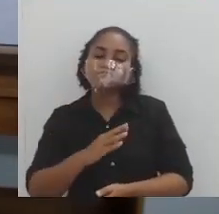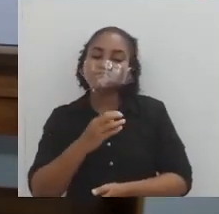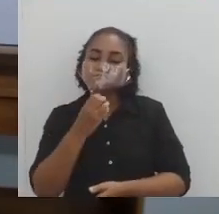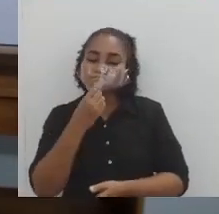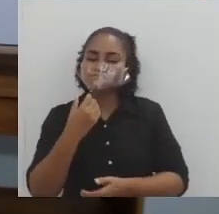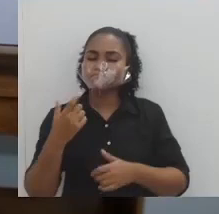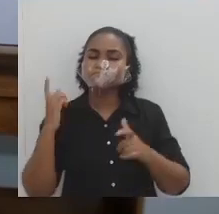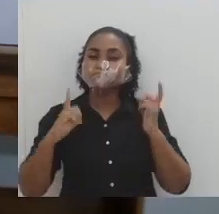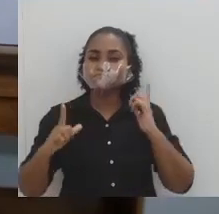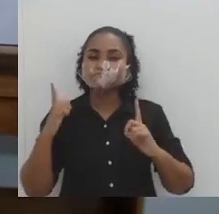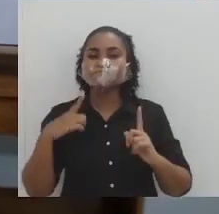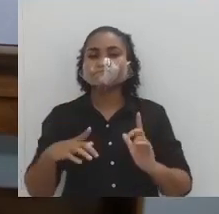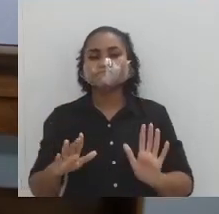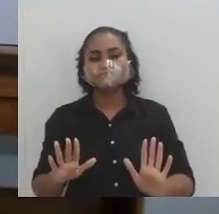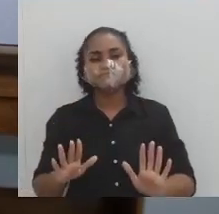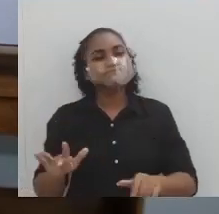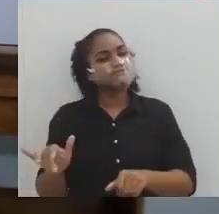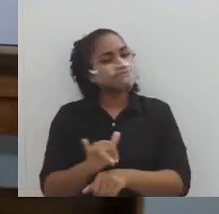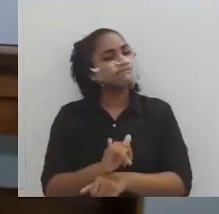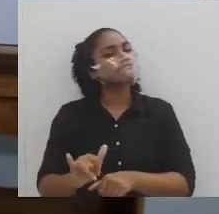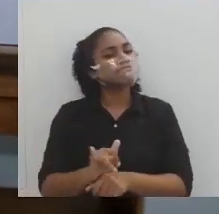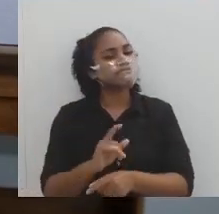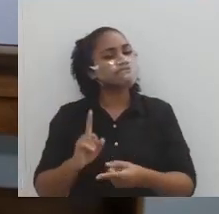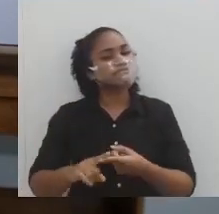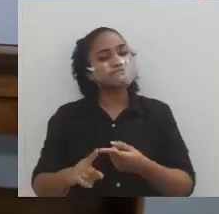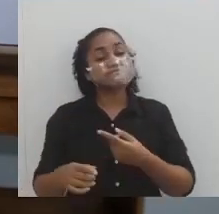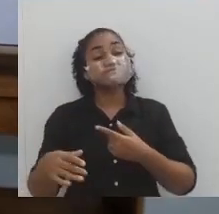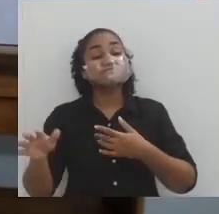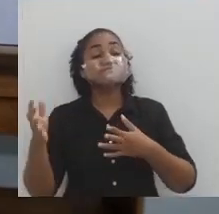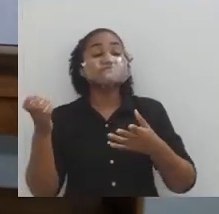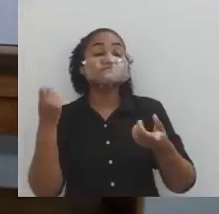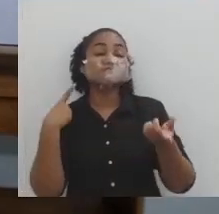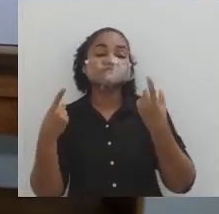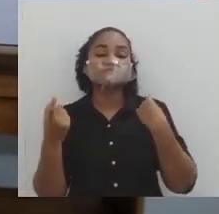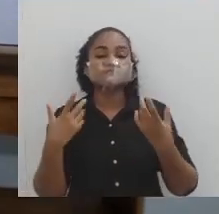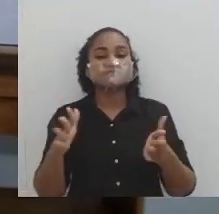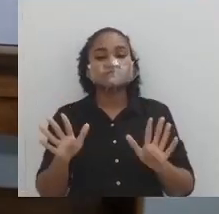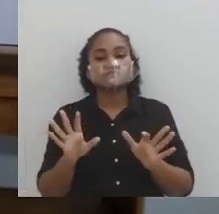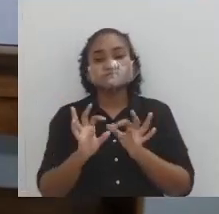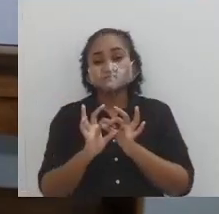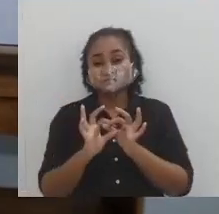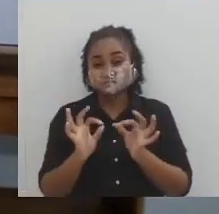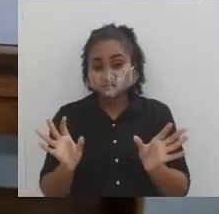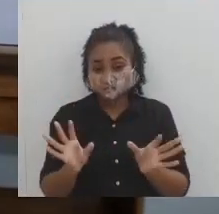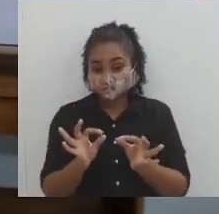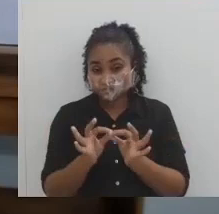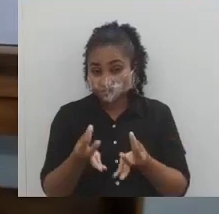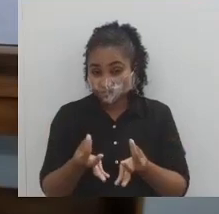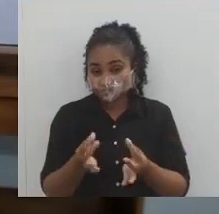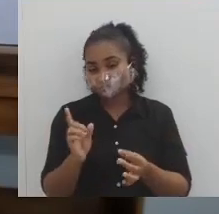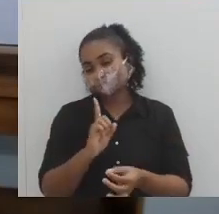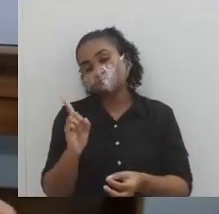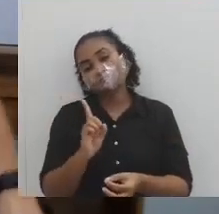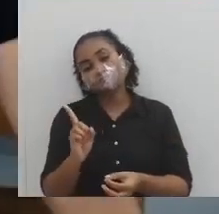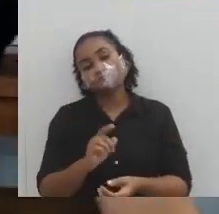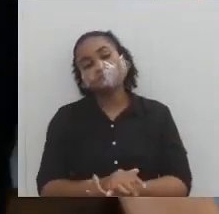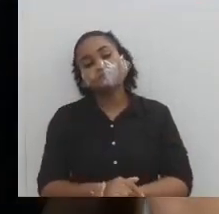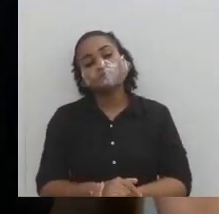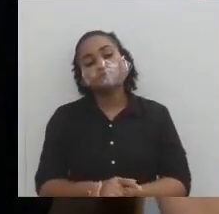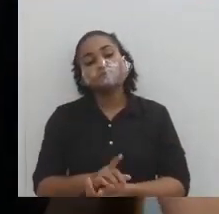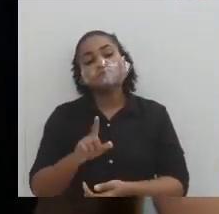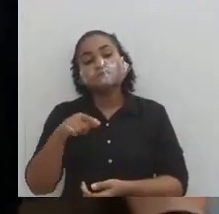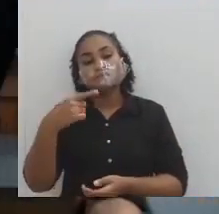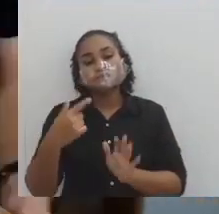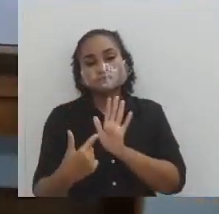bem divertido, mas é um jogo de estratégia também. Não é um jogo de, assim, simplesinho. É um jogo de estratégia. Eu